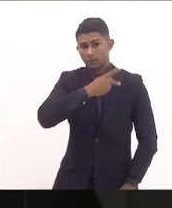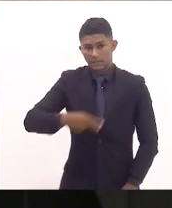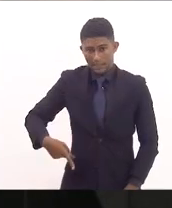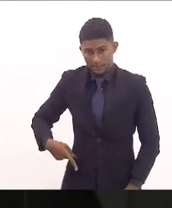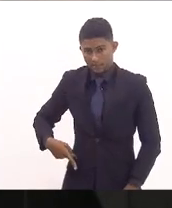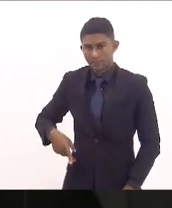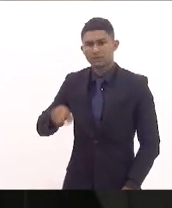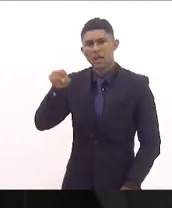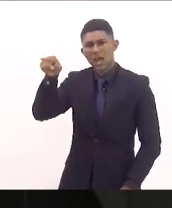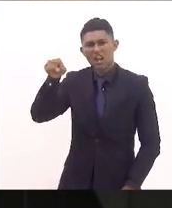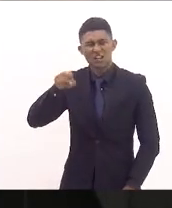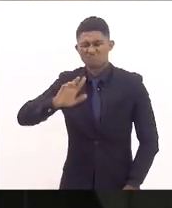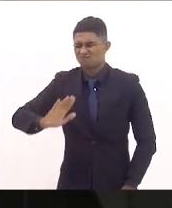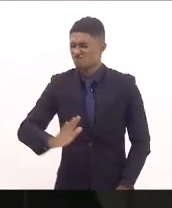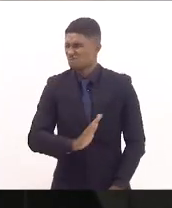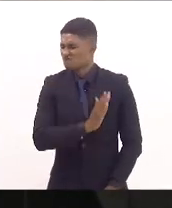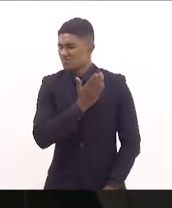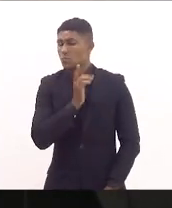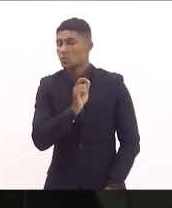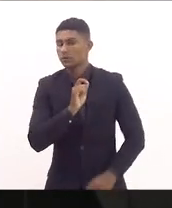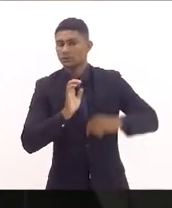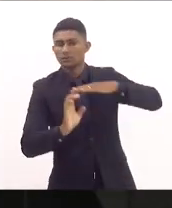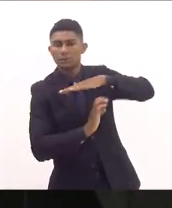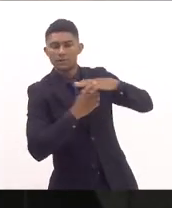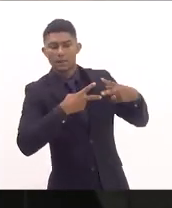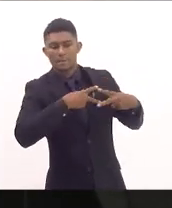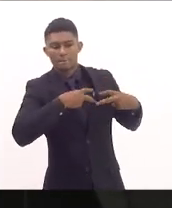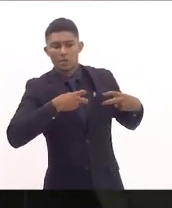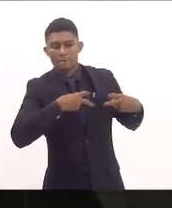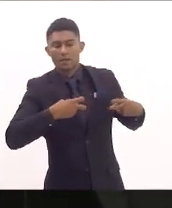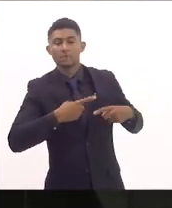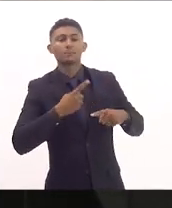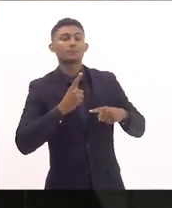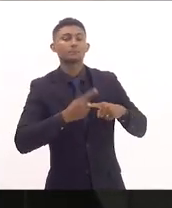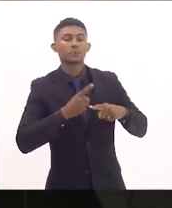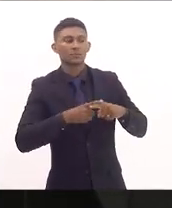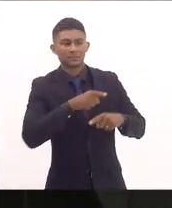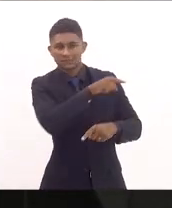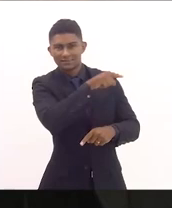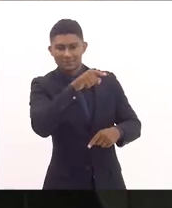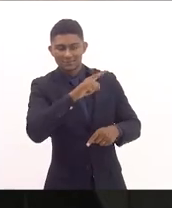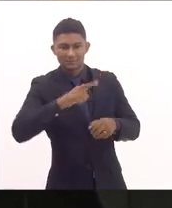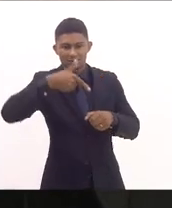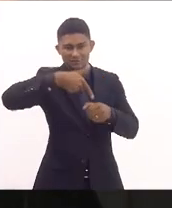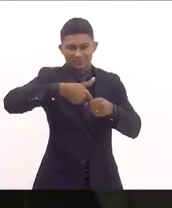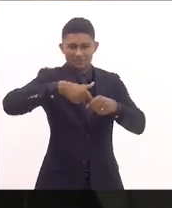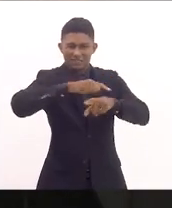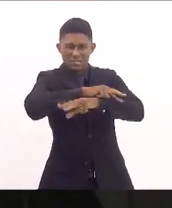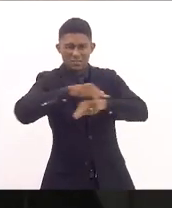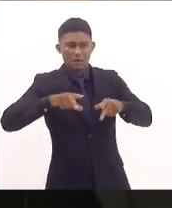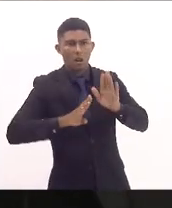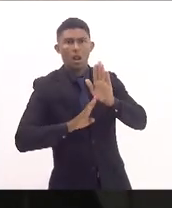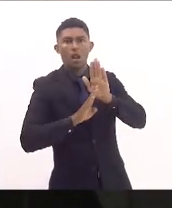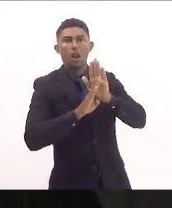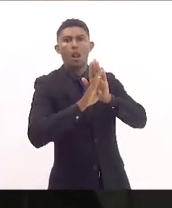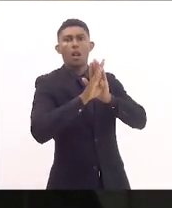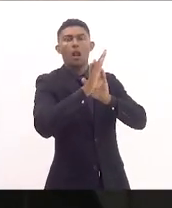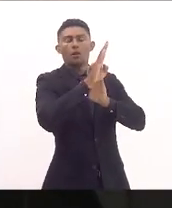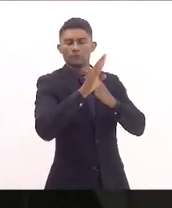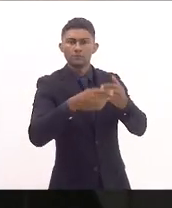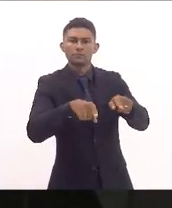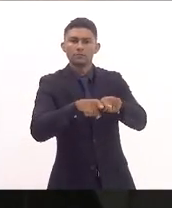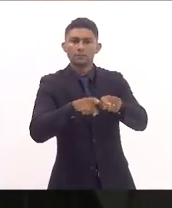repudia a Petrobras pelo aumento sucessivo nos Combustíveis e o último